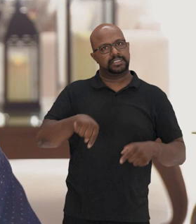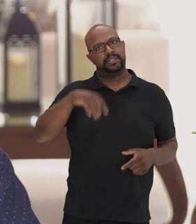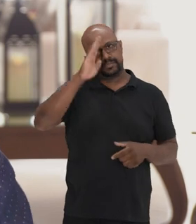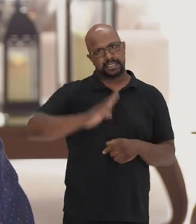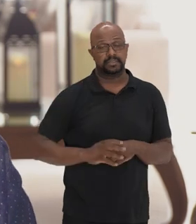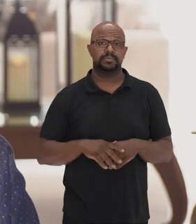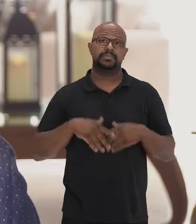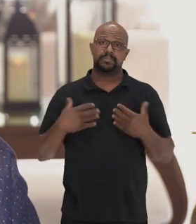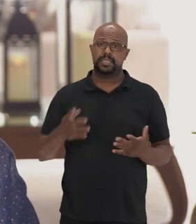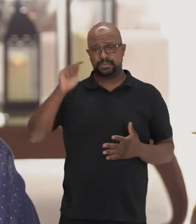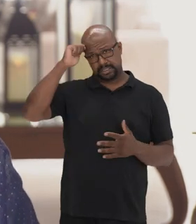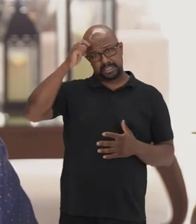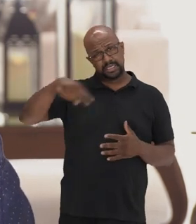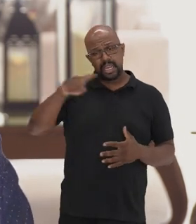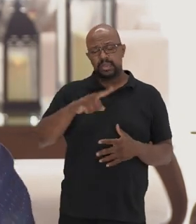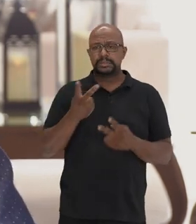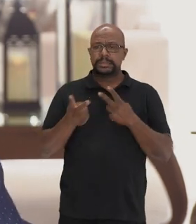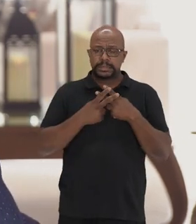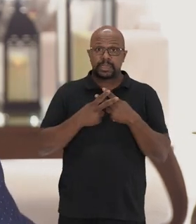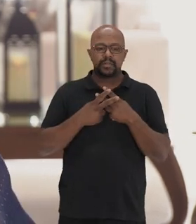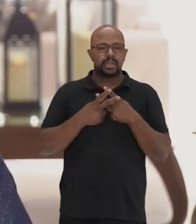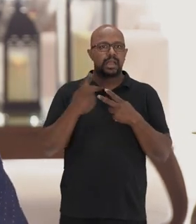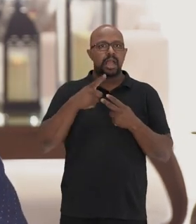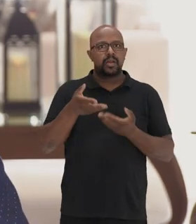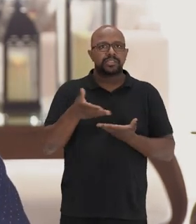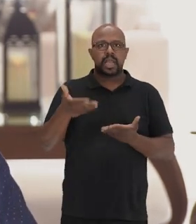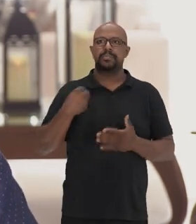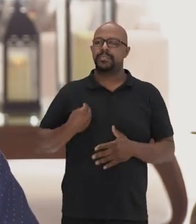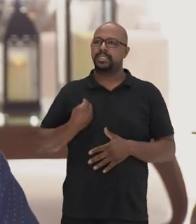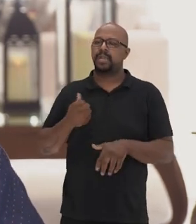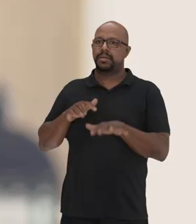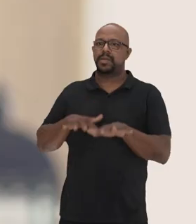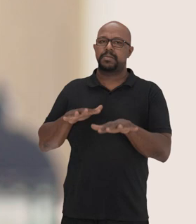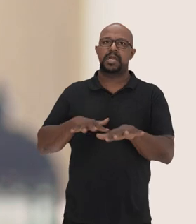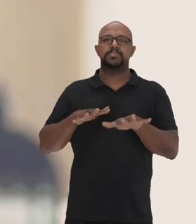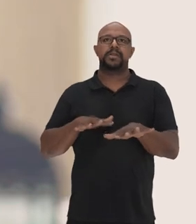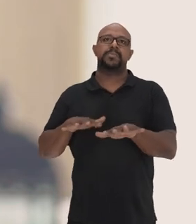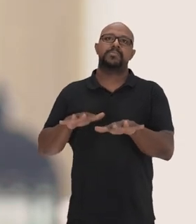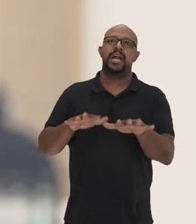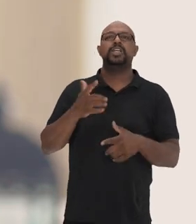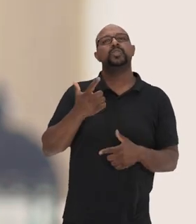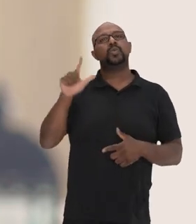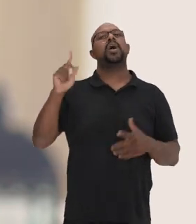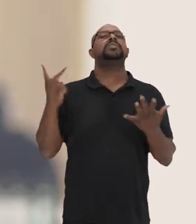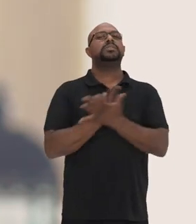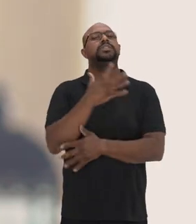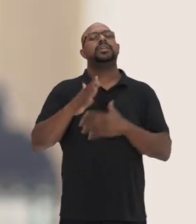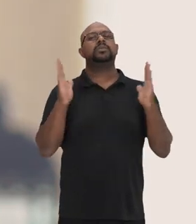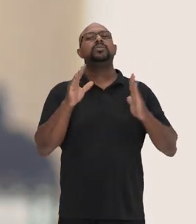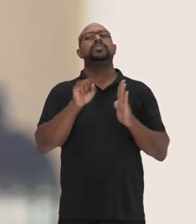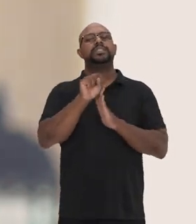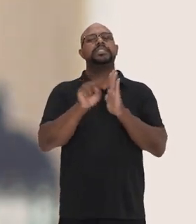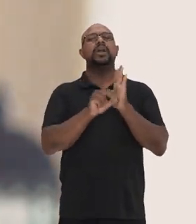até mesmo os negros cativos eram chamados para participar das procisões de Corpos tristes e de outras que aconteceu no século 17